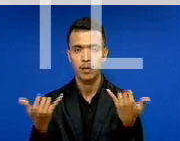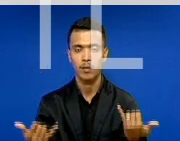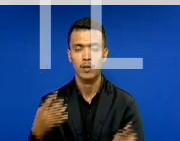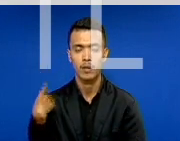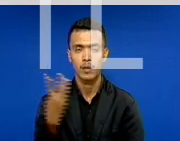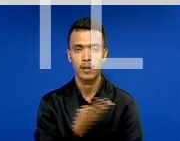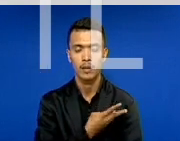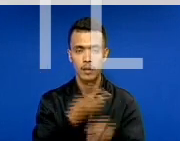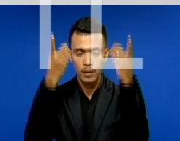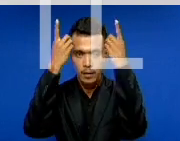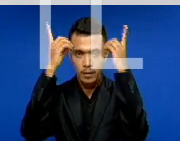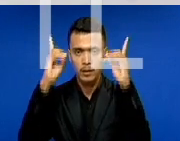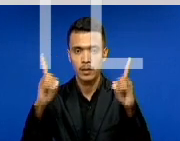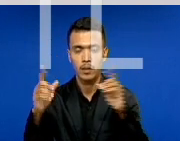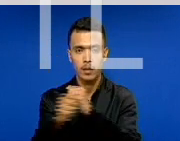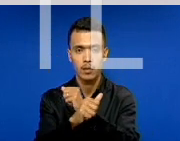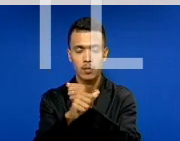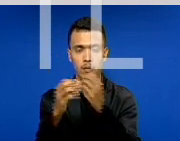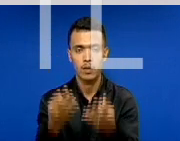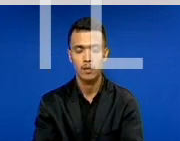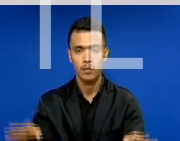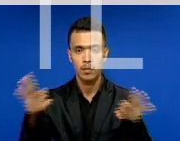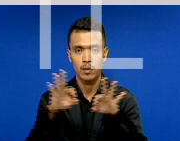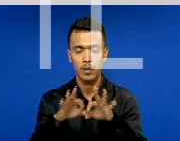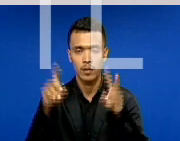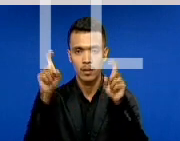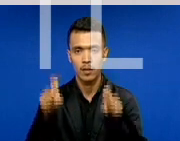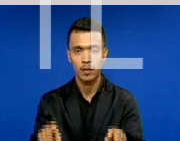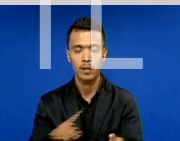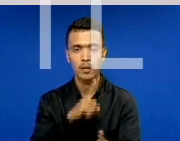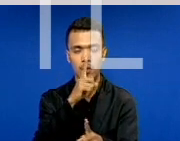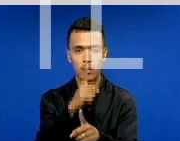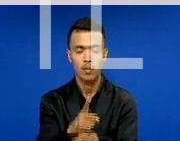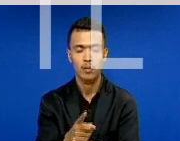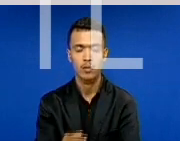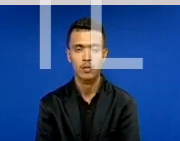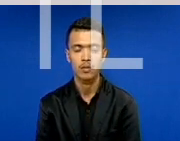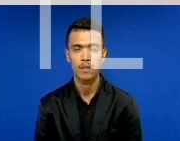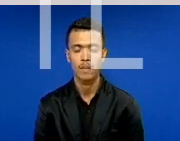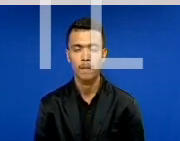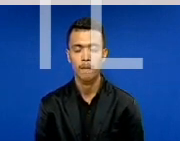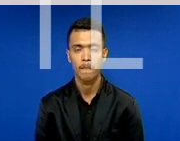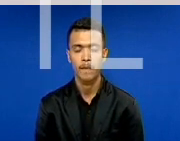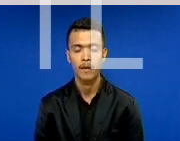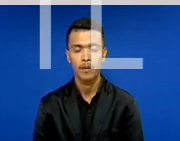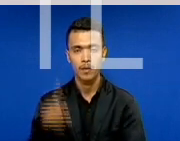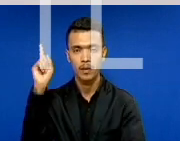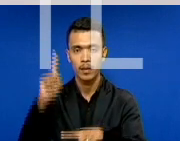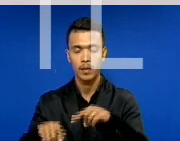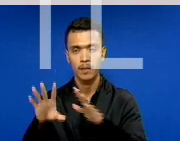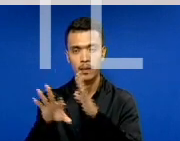disini asunto importante balu, ita tenke honesto pamalu, para ita labele